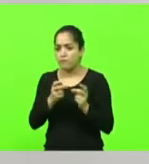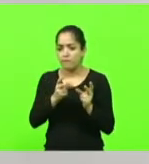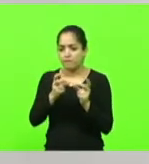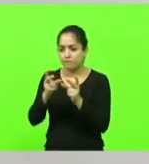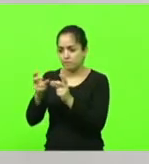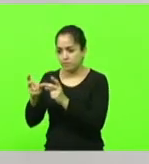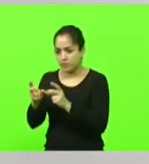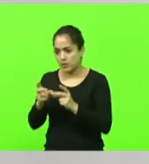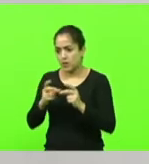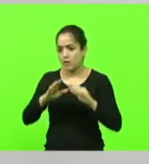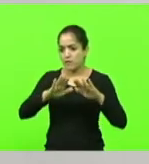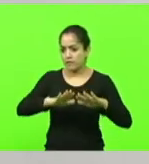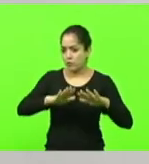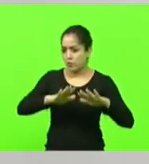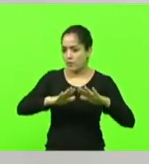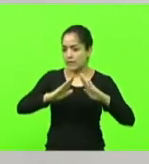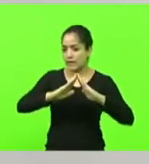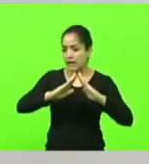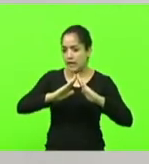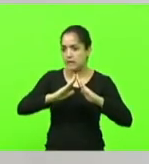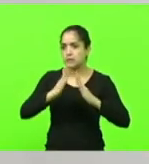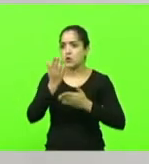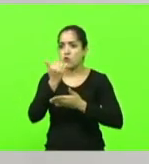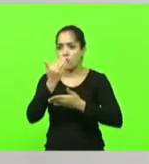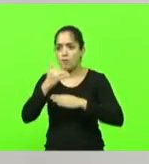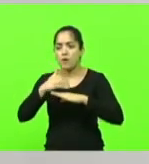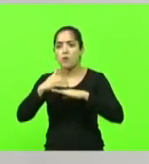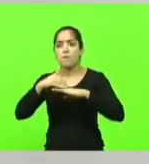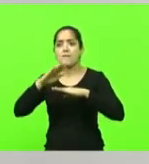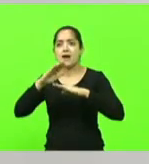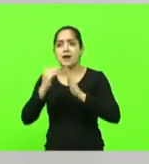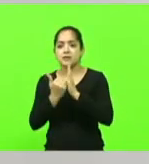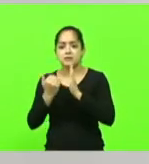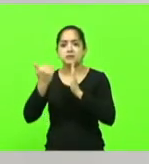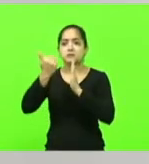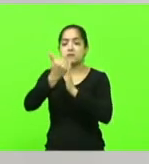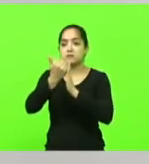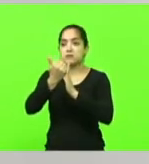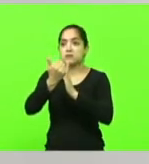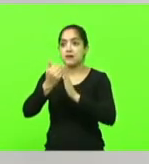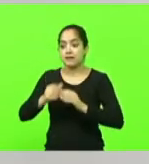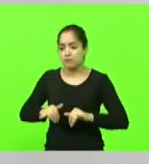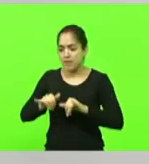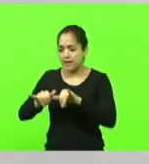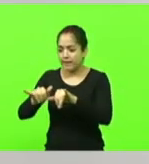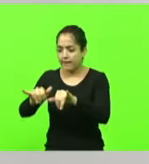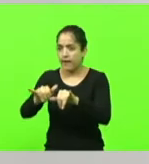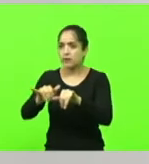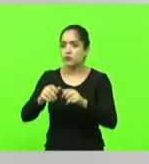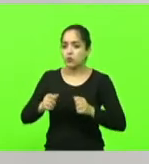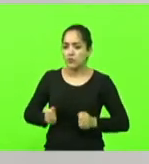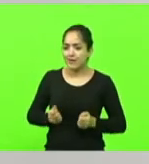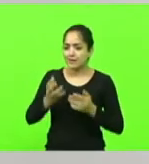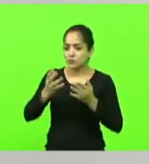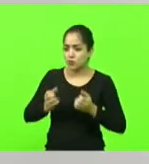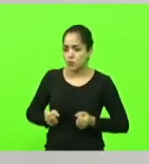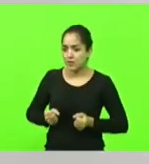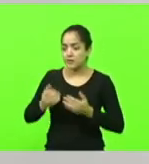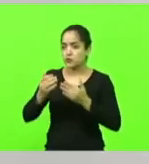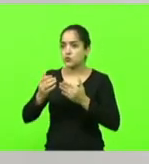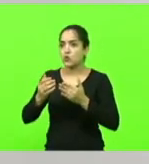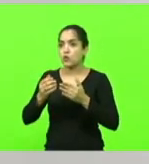casa, consumiu mais, comeu mais, gastou mais em supermercado. As nossas indústrias venderam